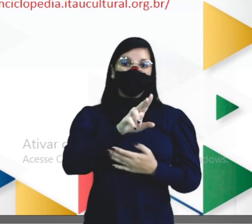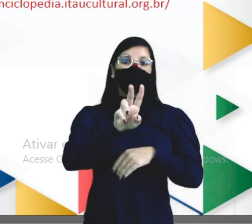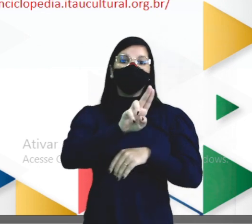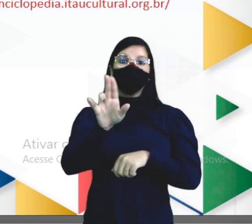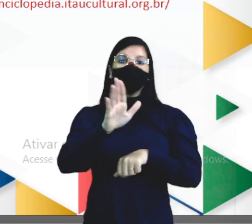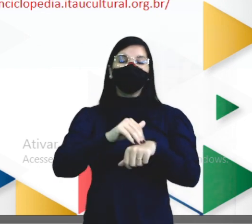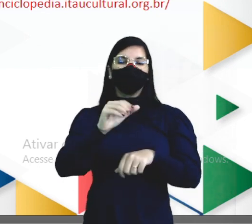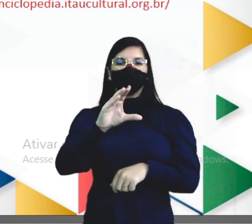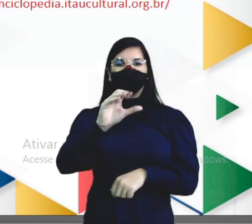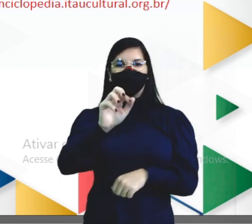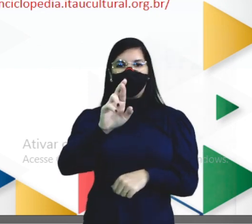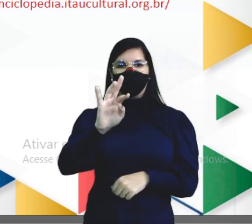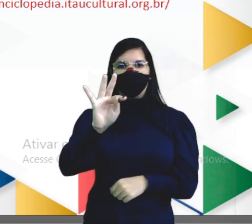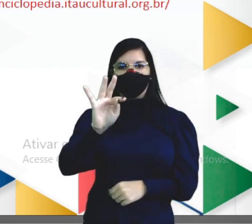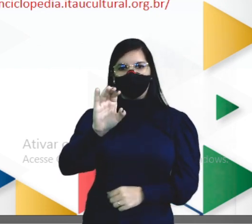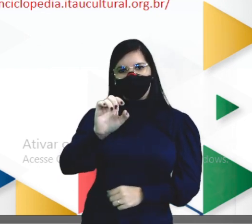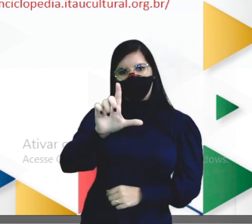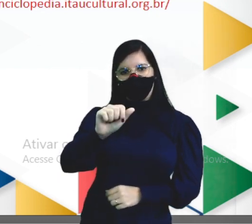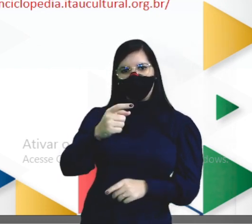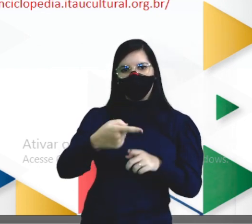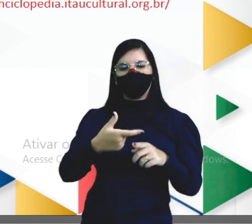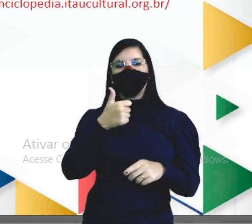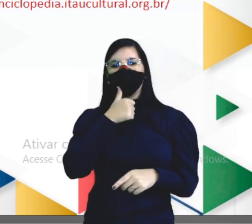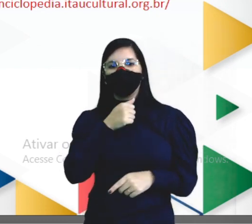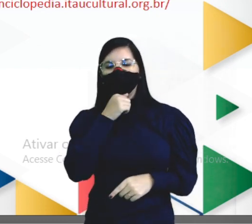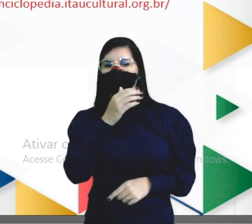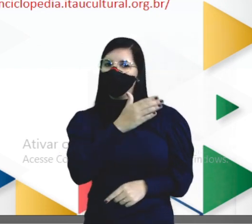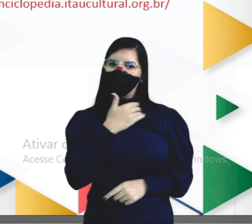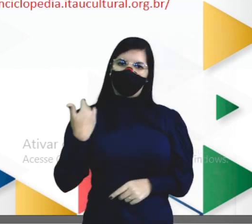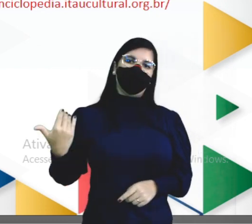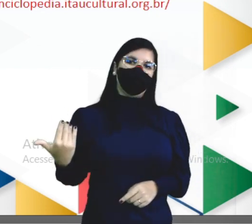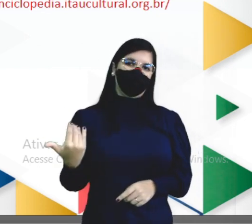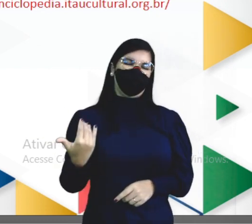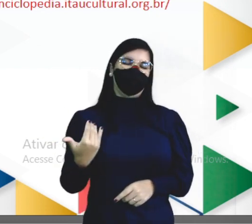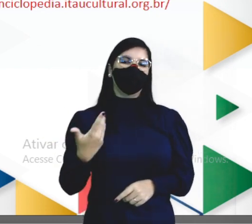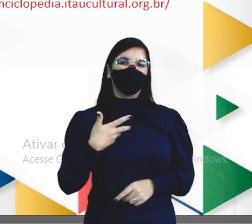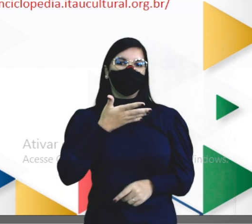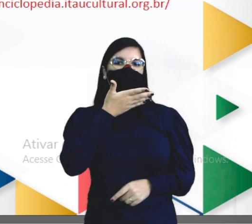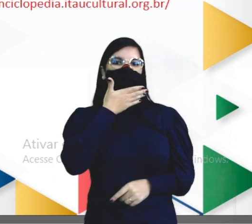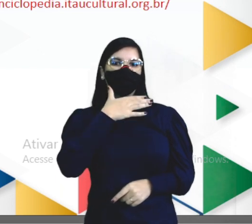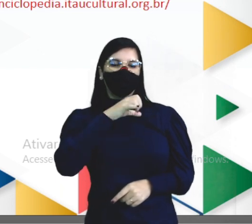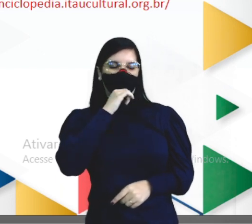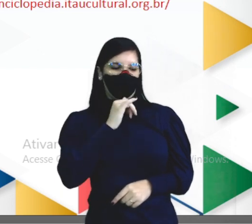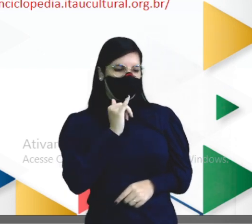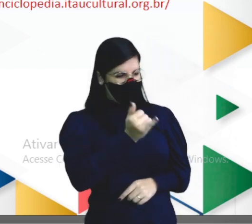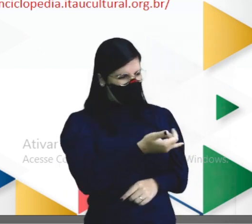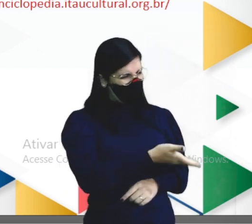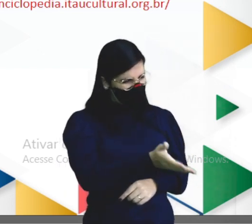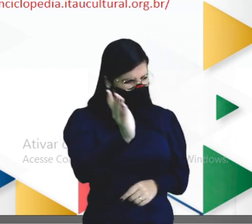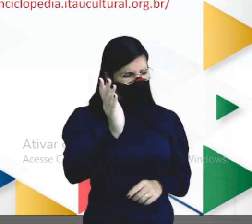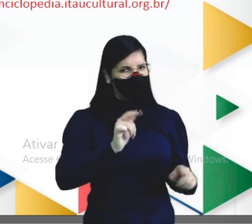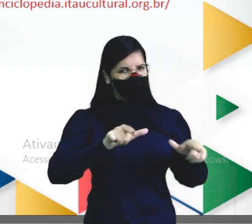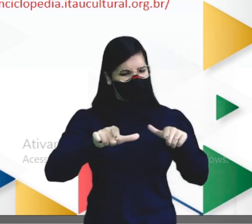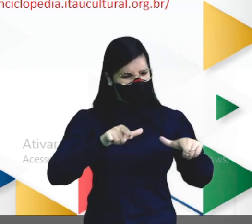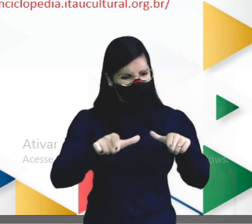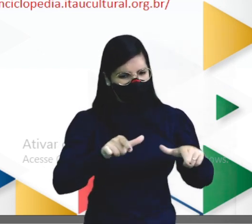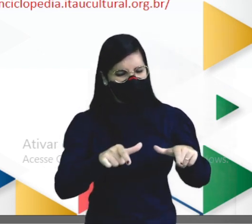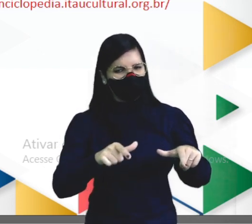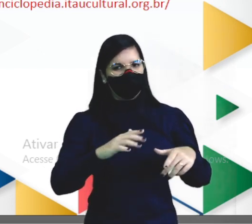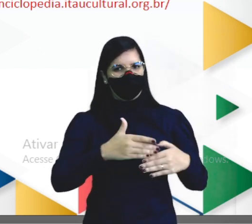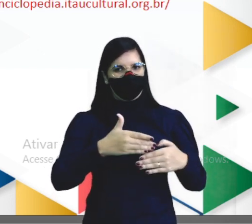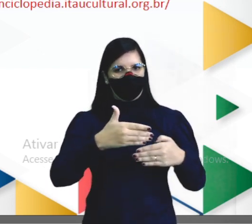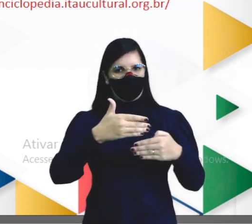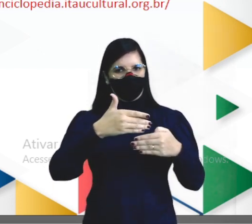perdeu a mãe, né, jovem, o pai disse, ó, agora está na hora de tu ir para a vida. Então, ele se sentiu muito, ele começou a trabalhar, né, na construção